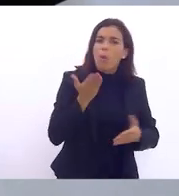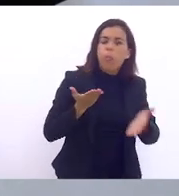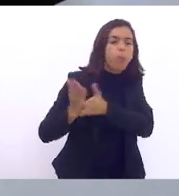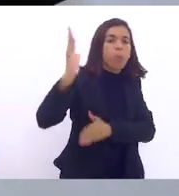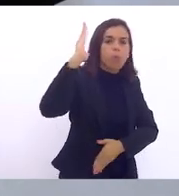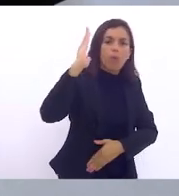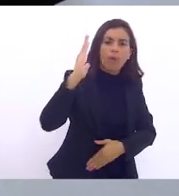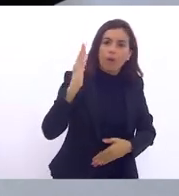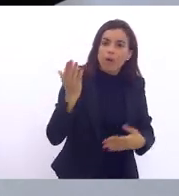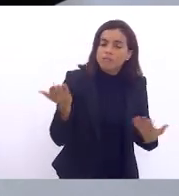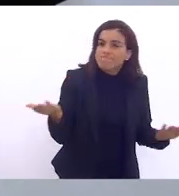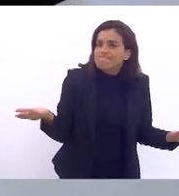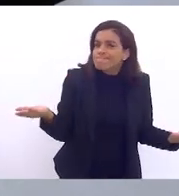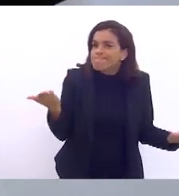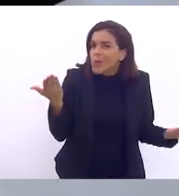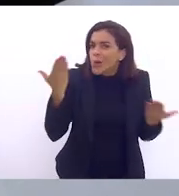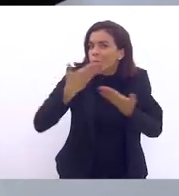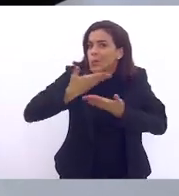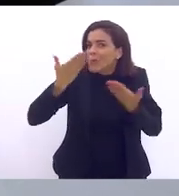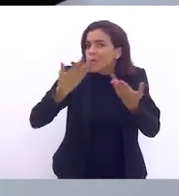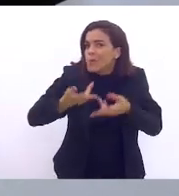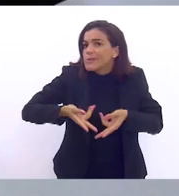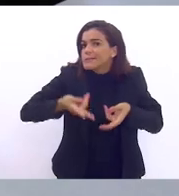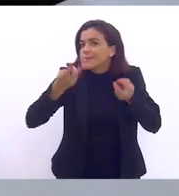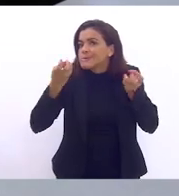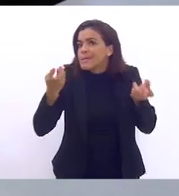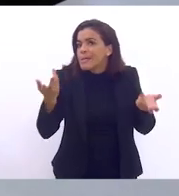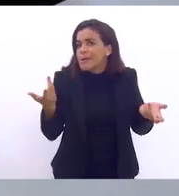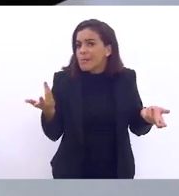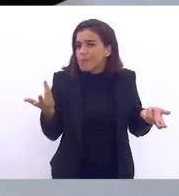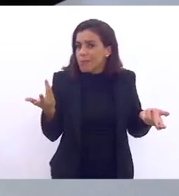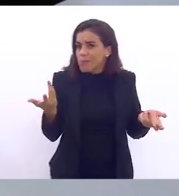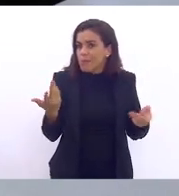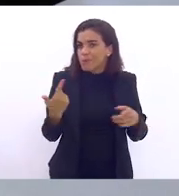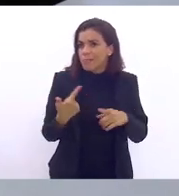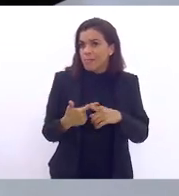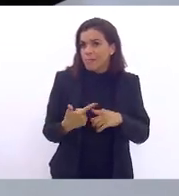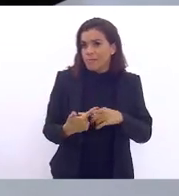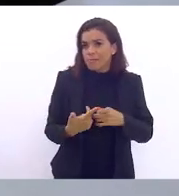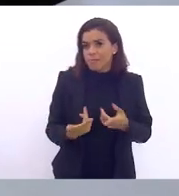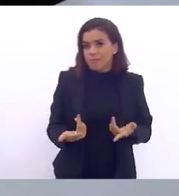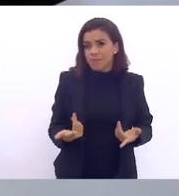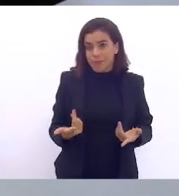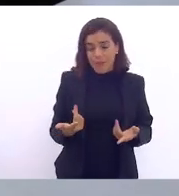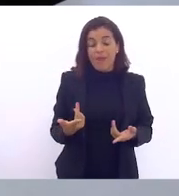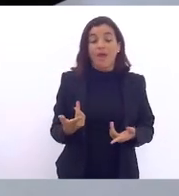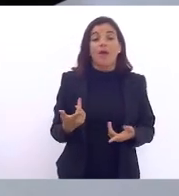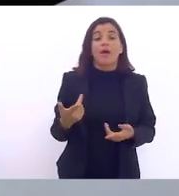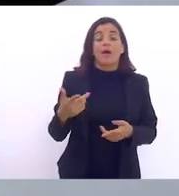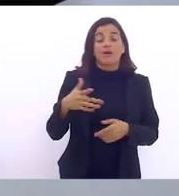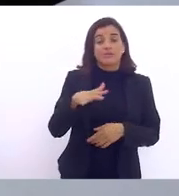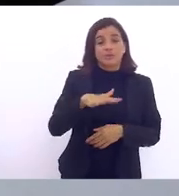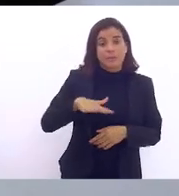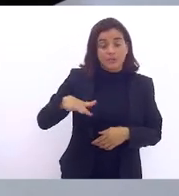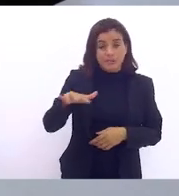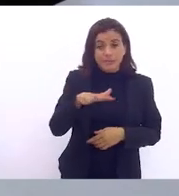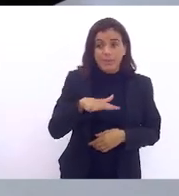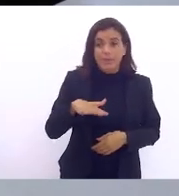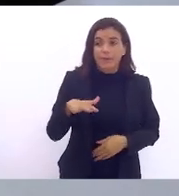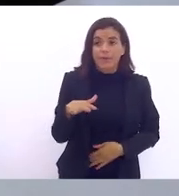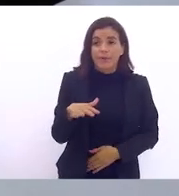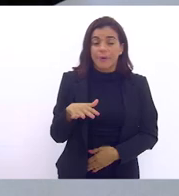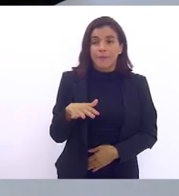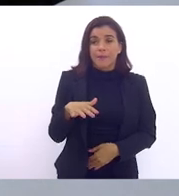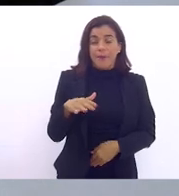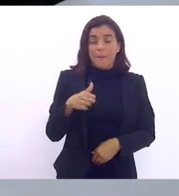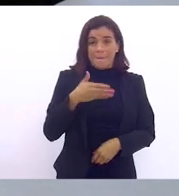consigo ver esse tipo de evasão ainda diminuir a velocidade para passar ali a questão toda é